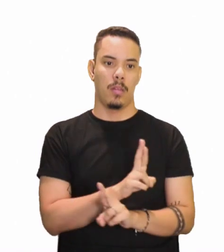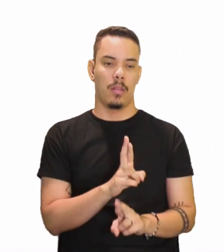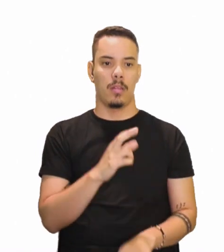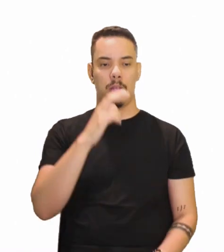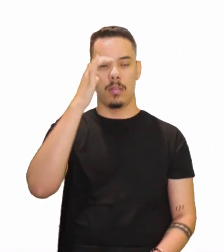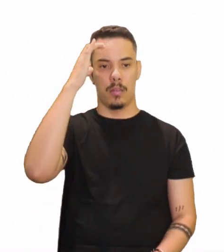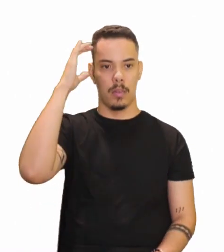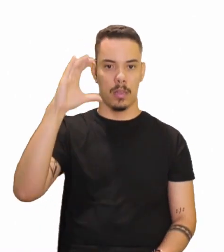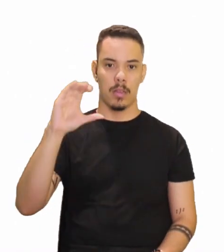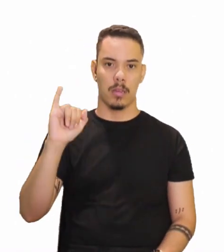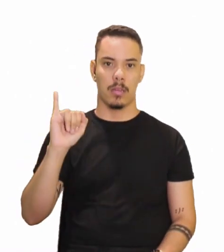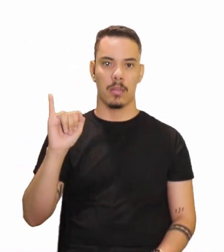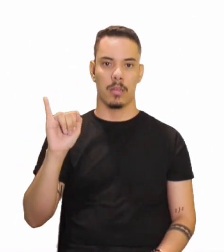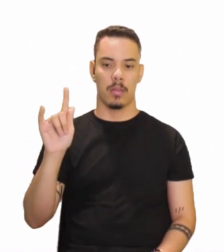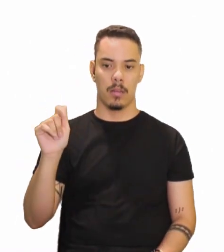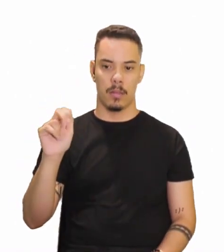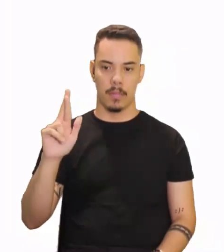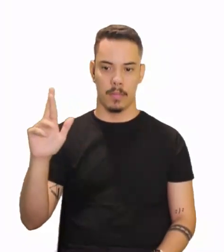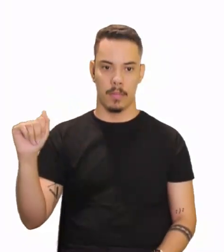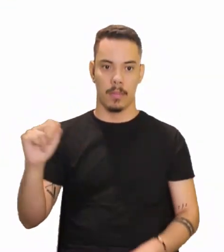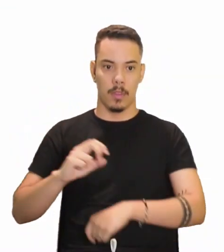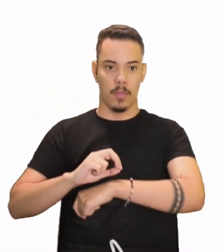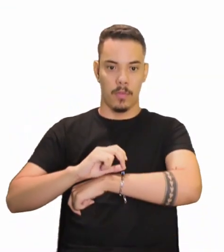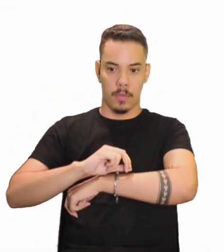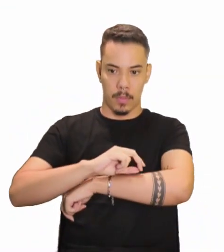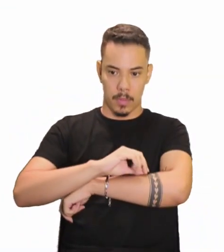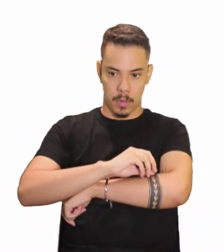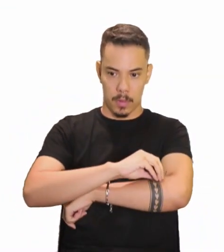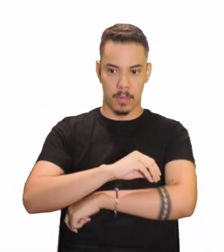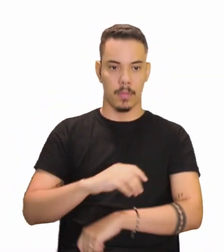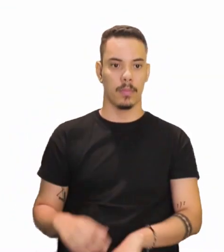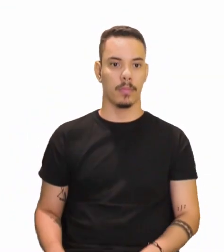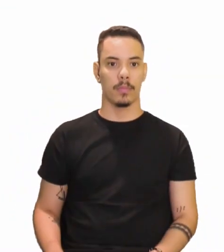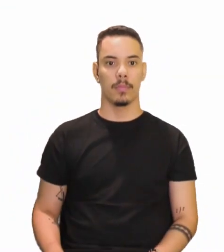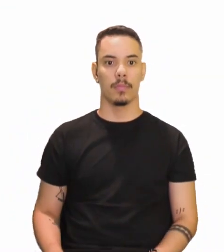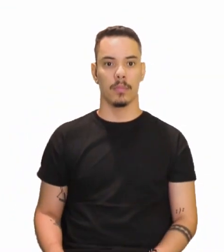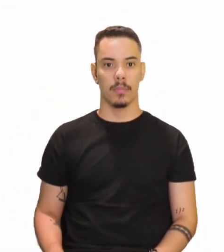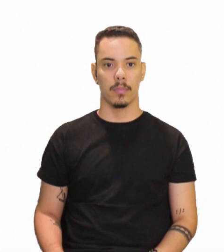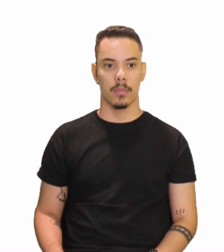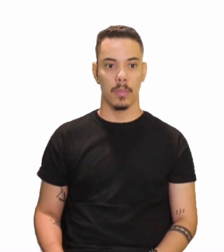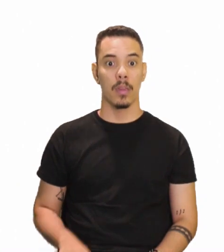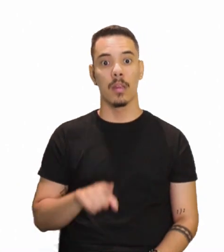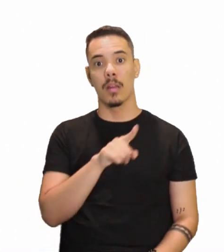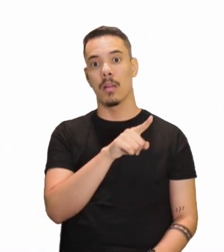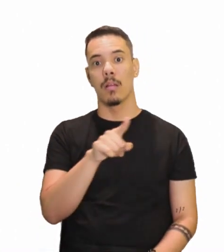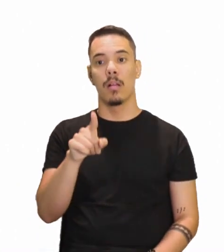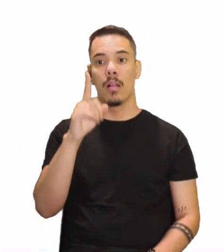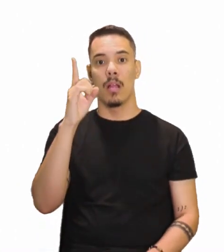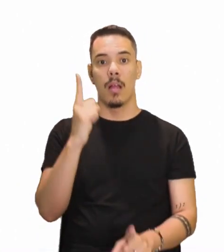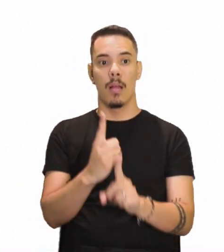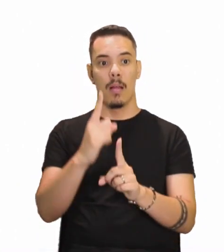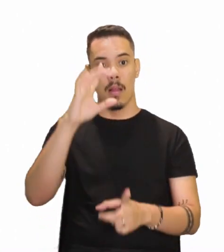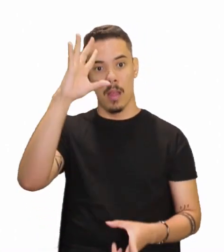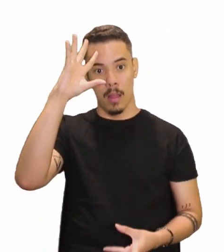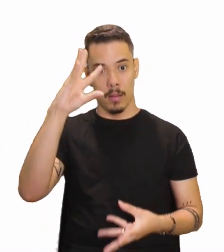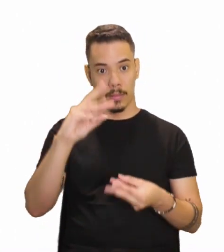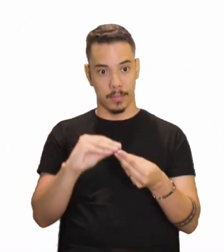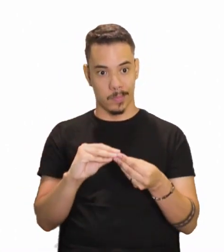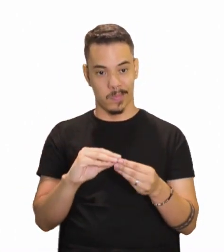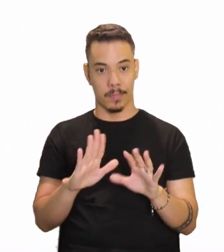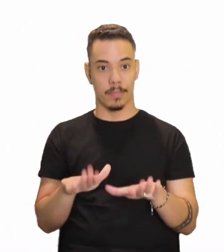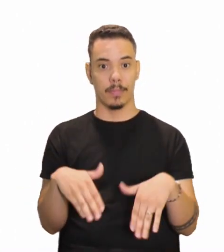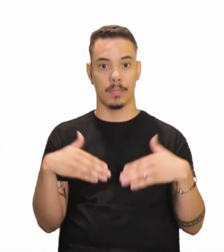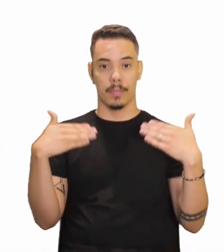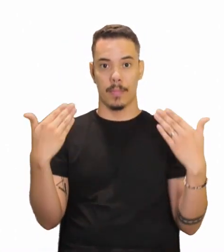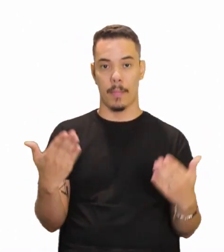EA formiga lembra lá e você vai chegar a sua conclusão Qual